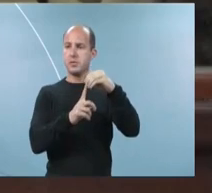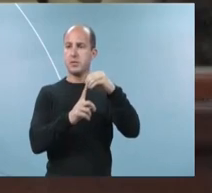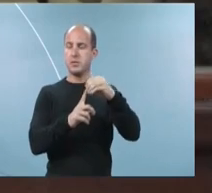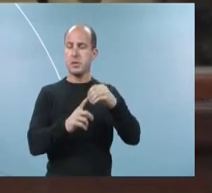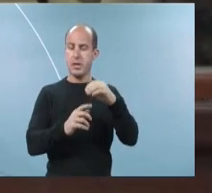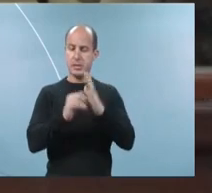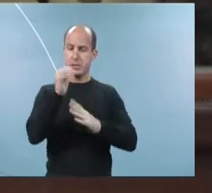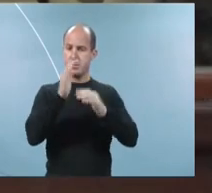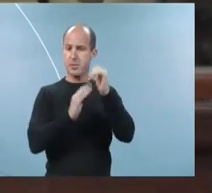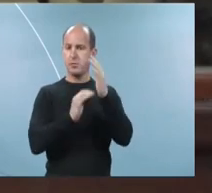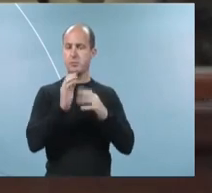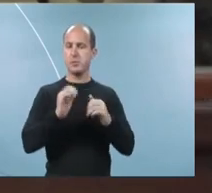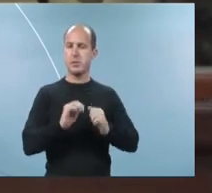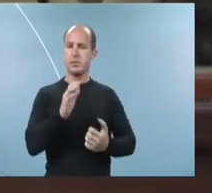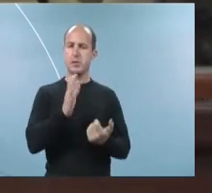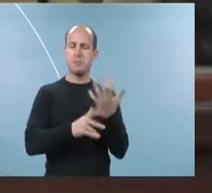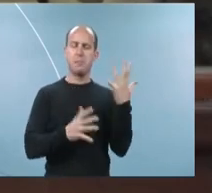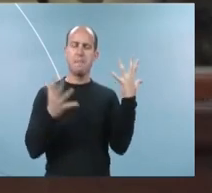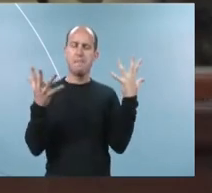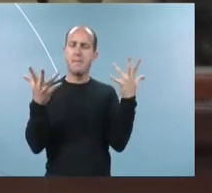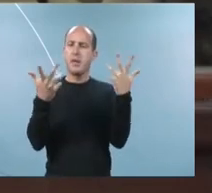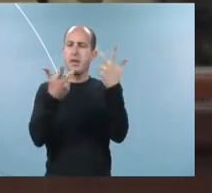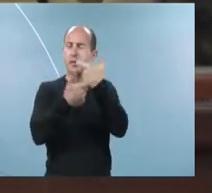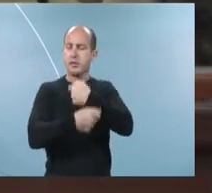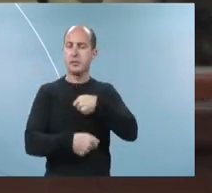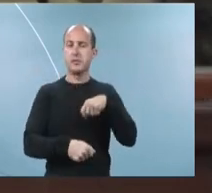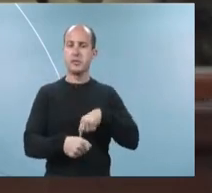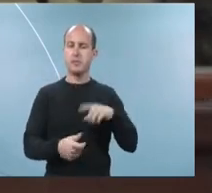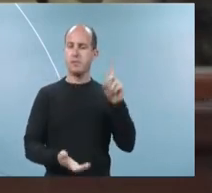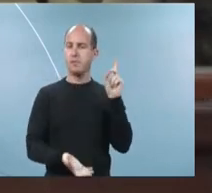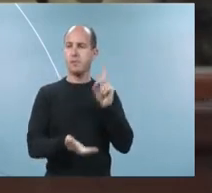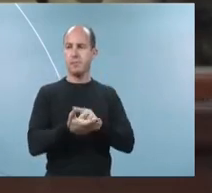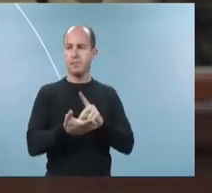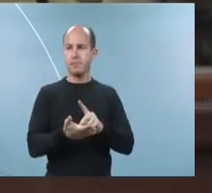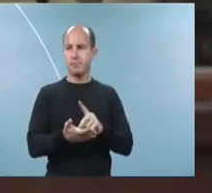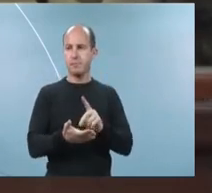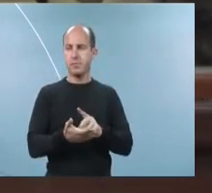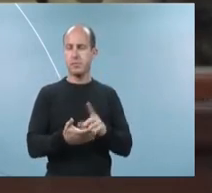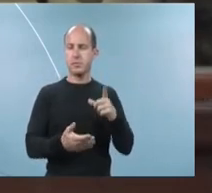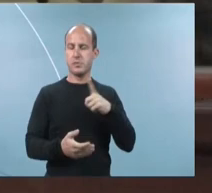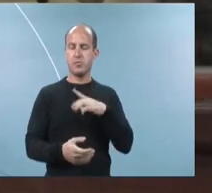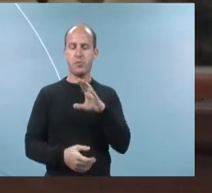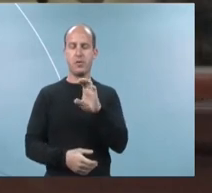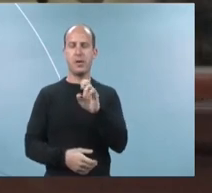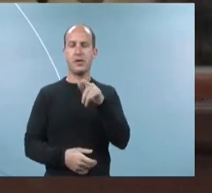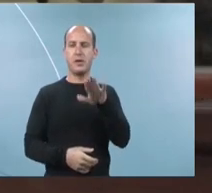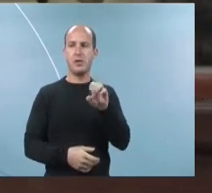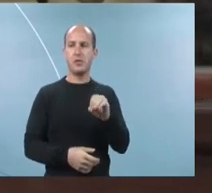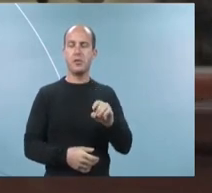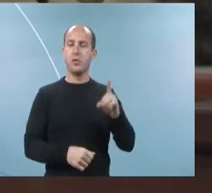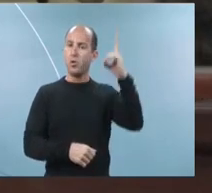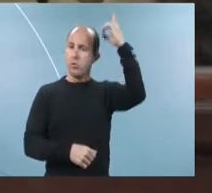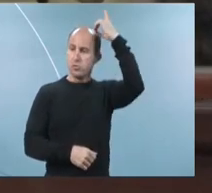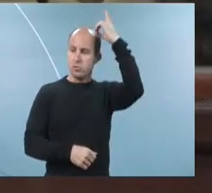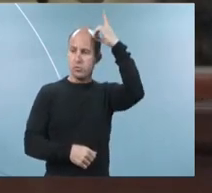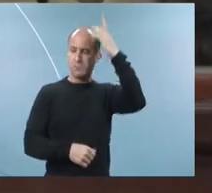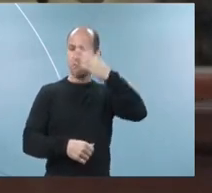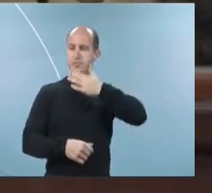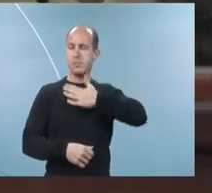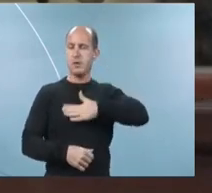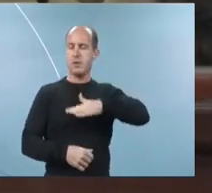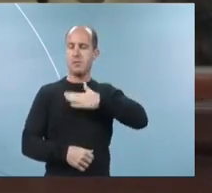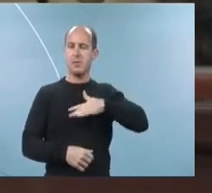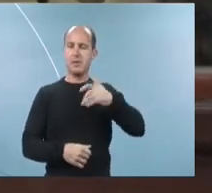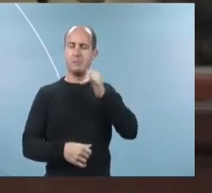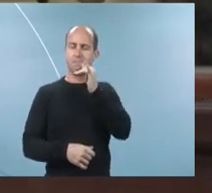mãos que criam a beleza de uma forma original trazem consigo o encanto, o dom de acalmar o pranto